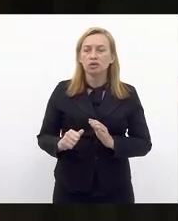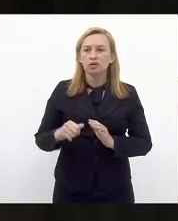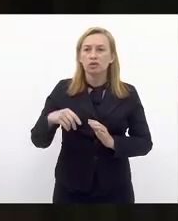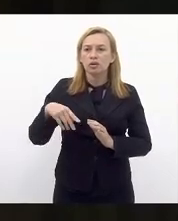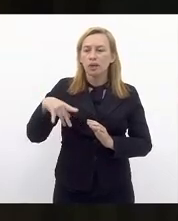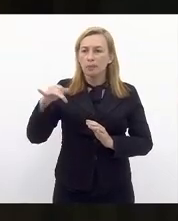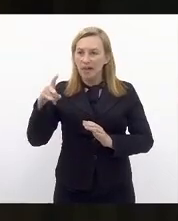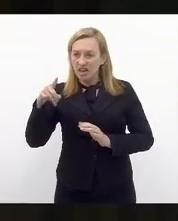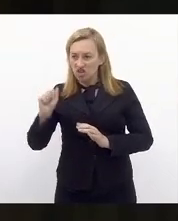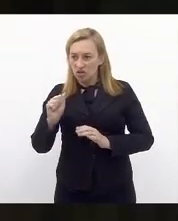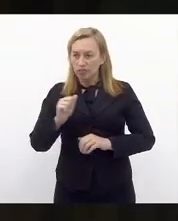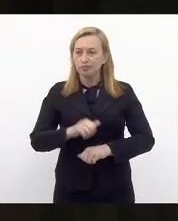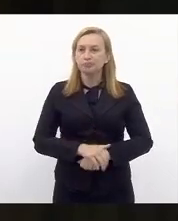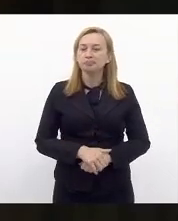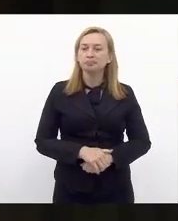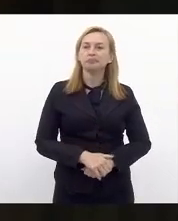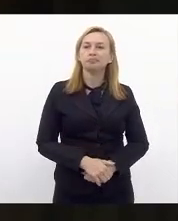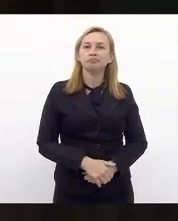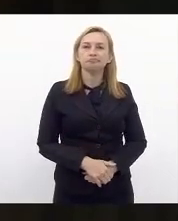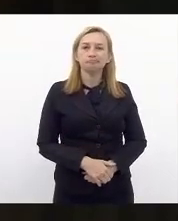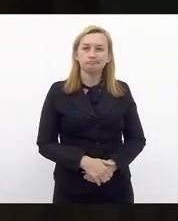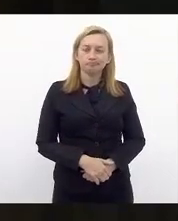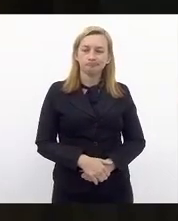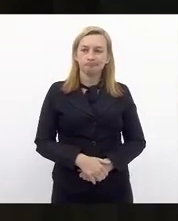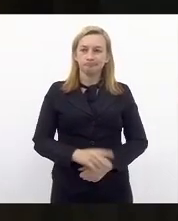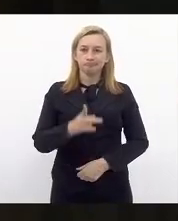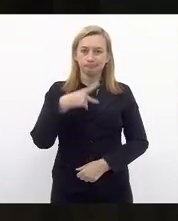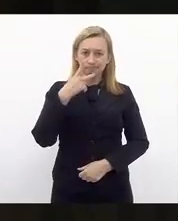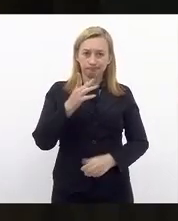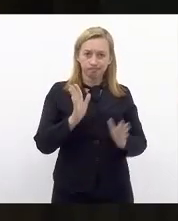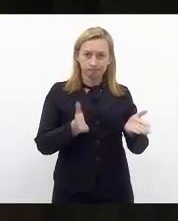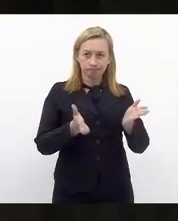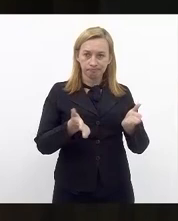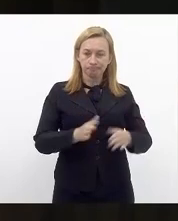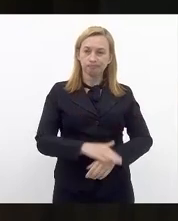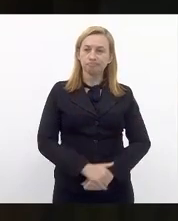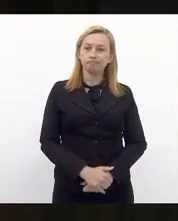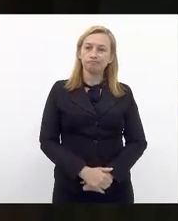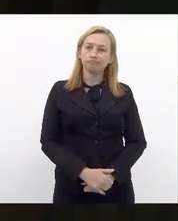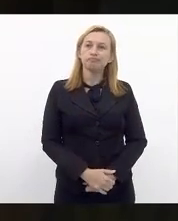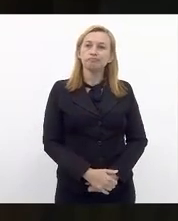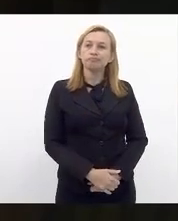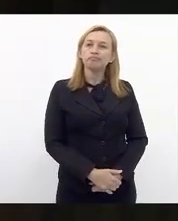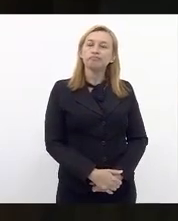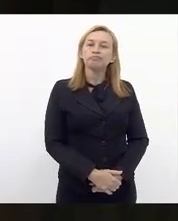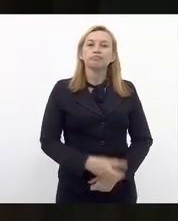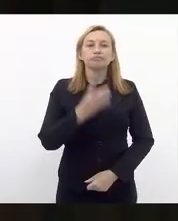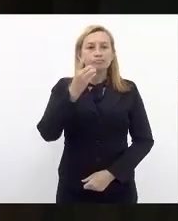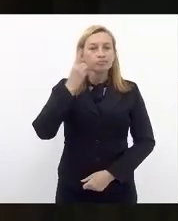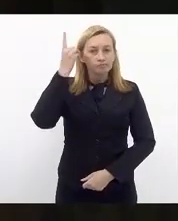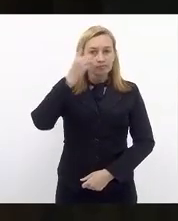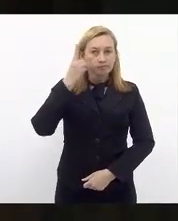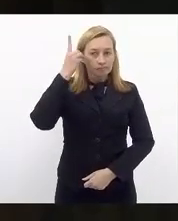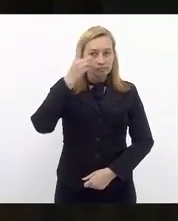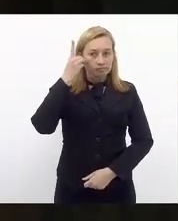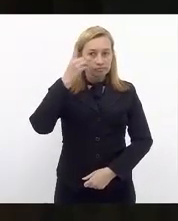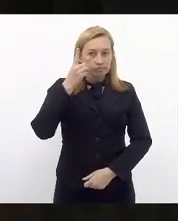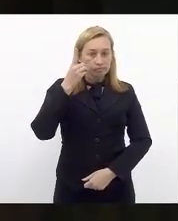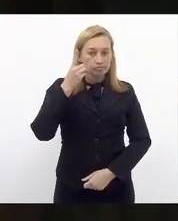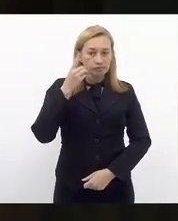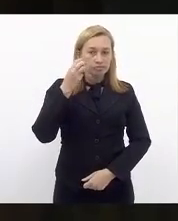média eu vou passar a palavra a e ao Deputado